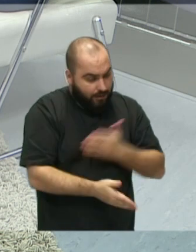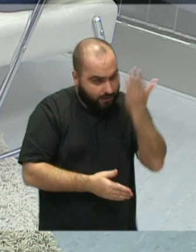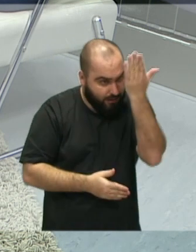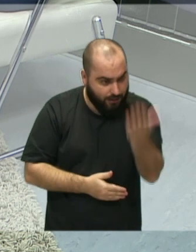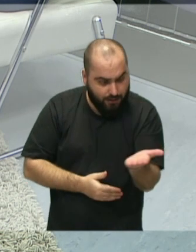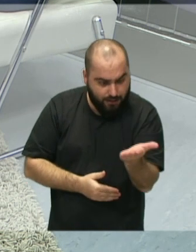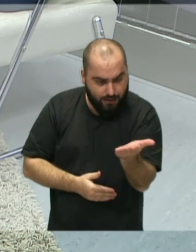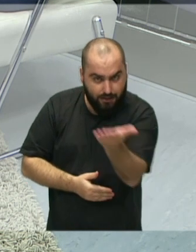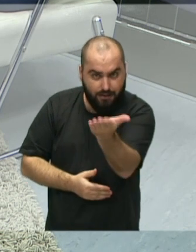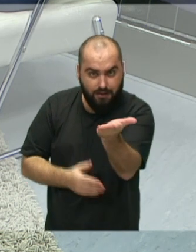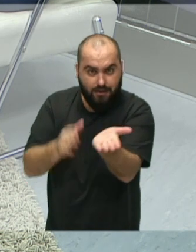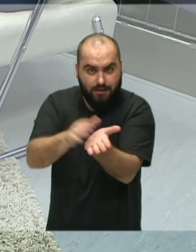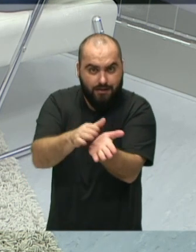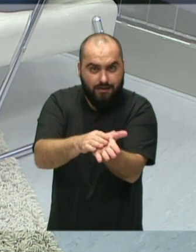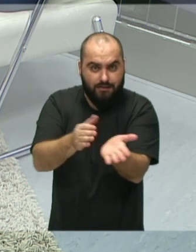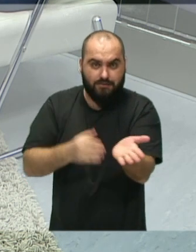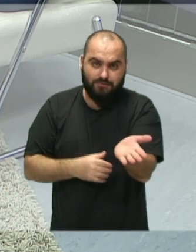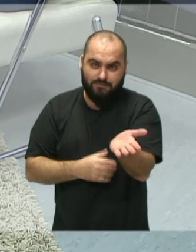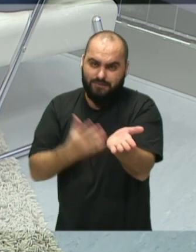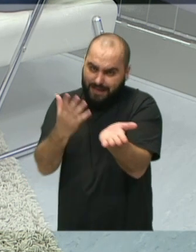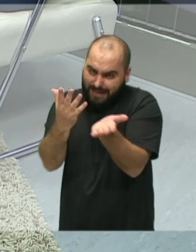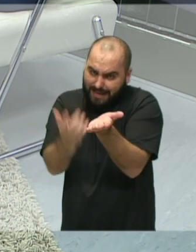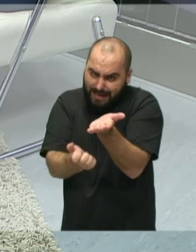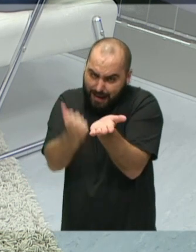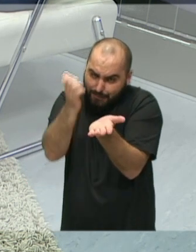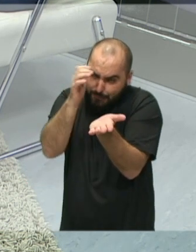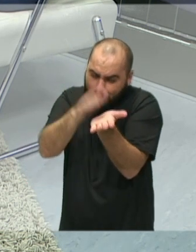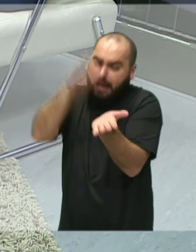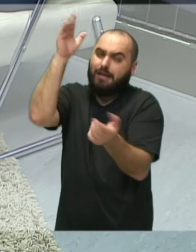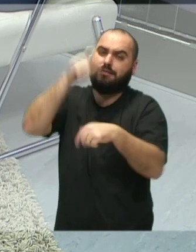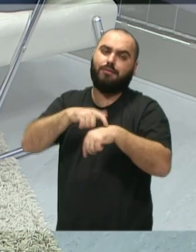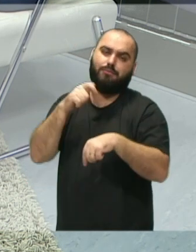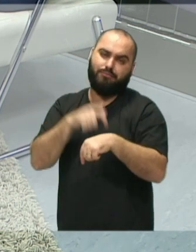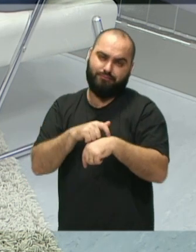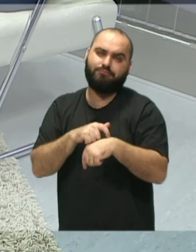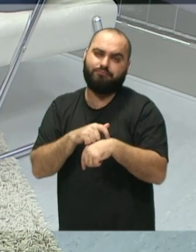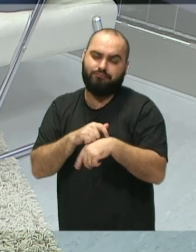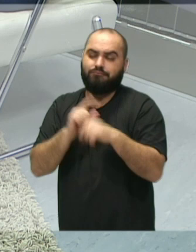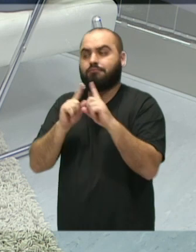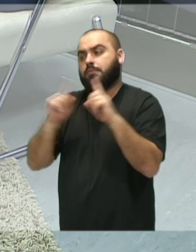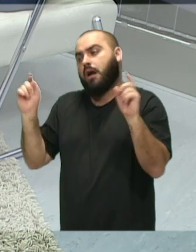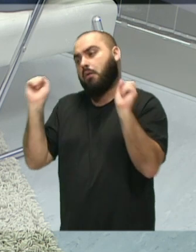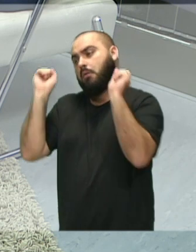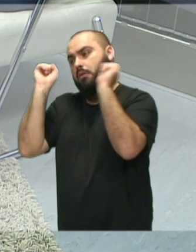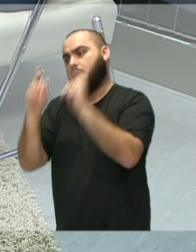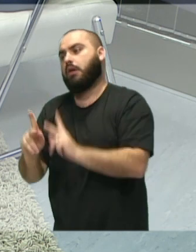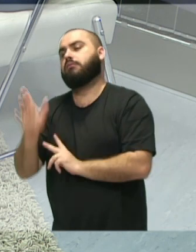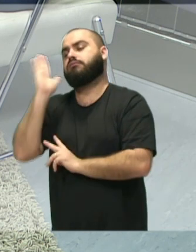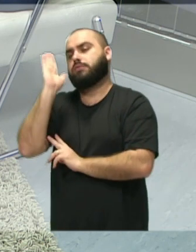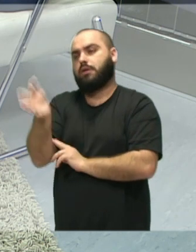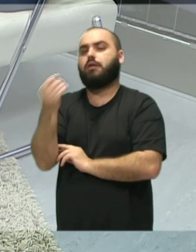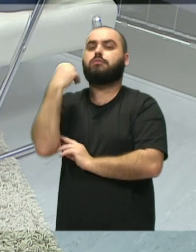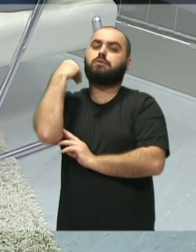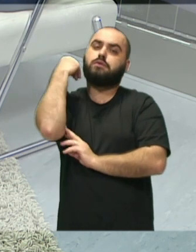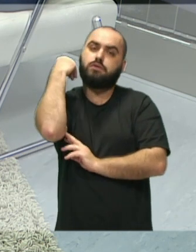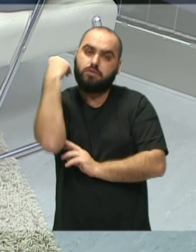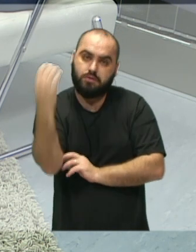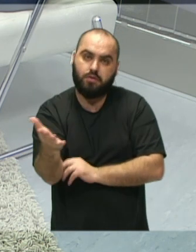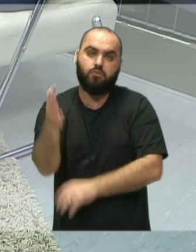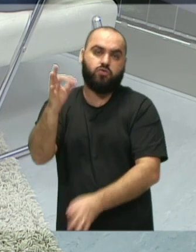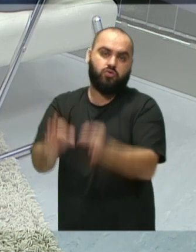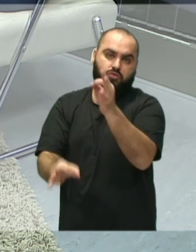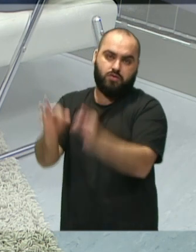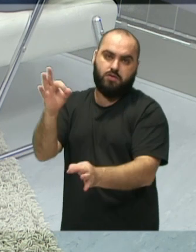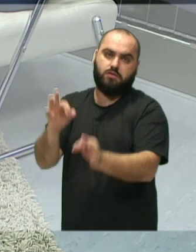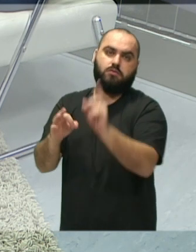que acontece é que a gente gostaria um pouquinho a mais, mas o processo ele já foi encaminhado para o promotor de justiça, ele